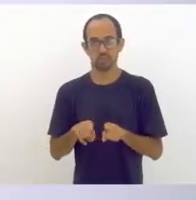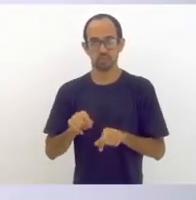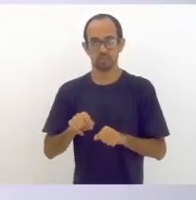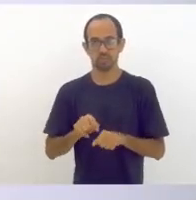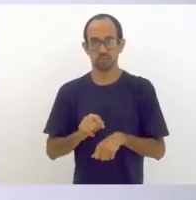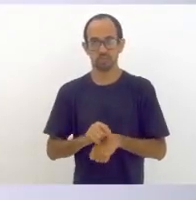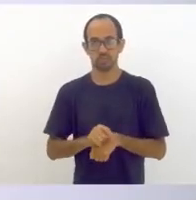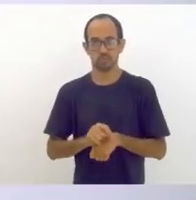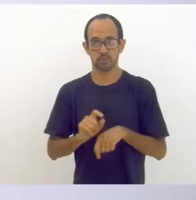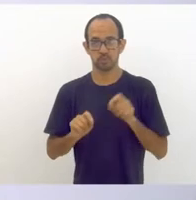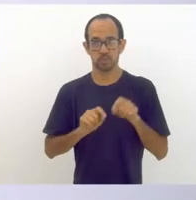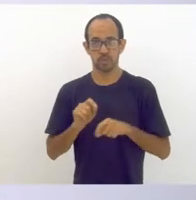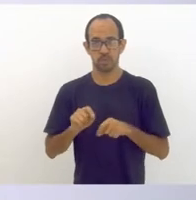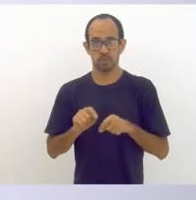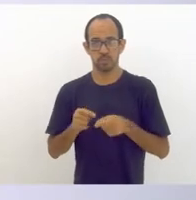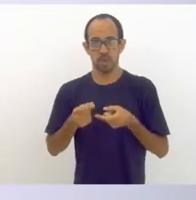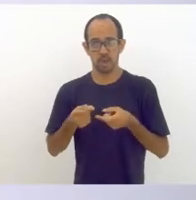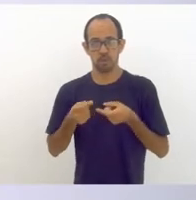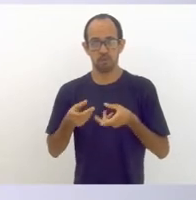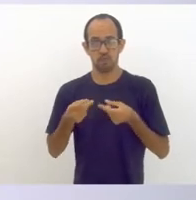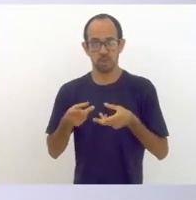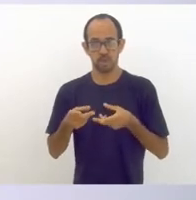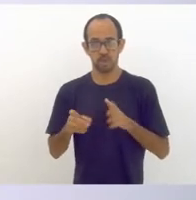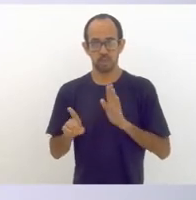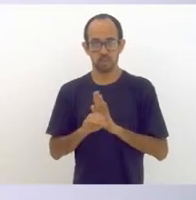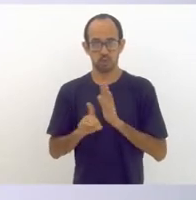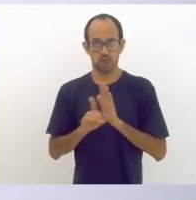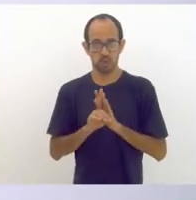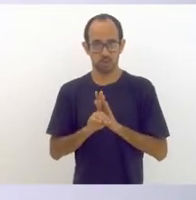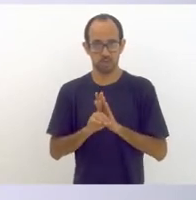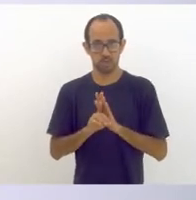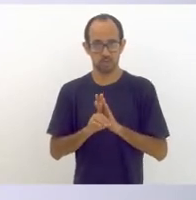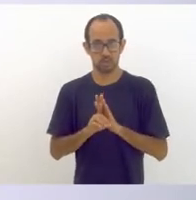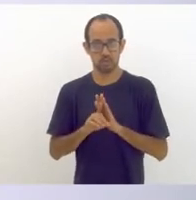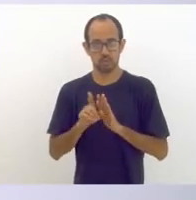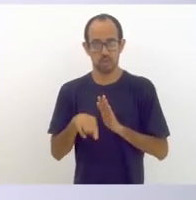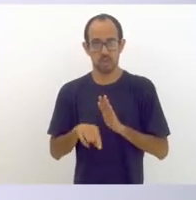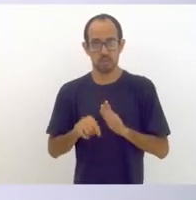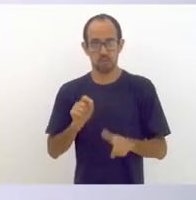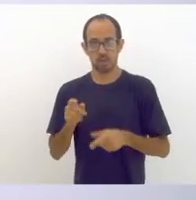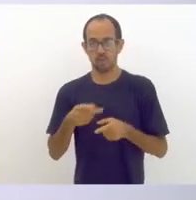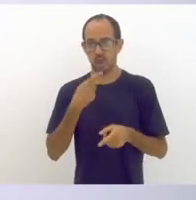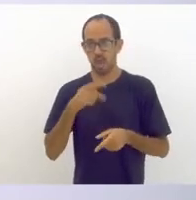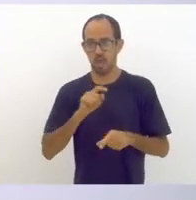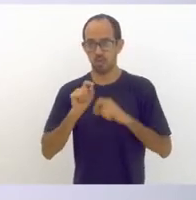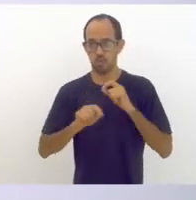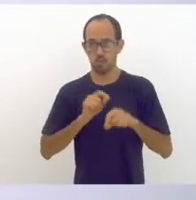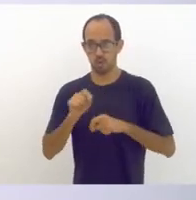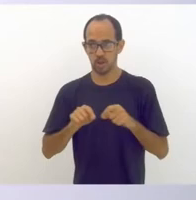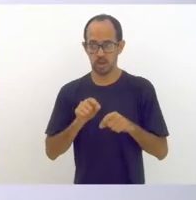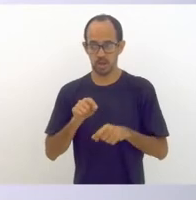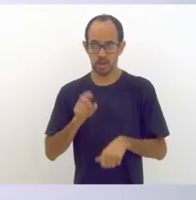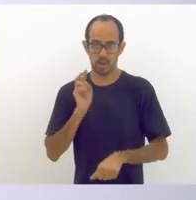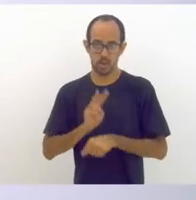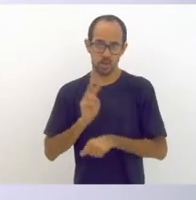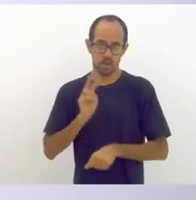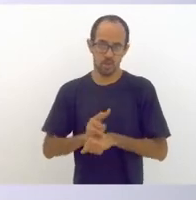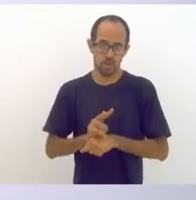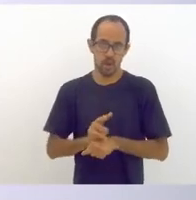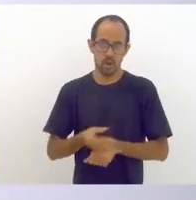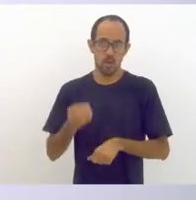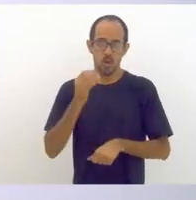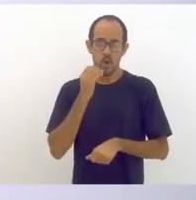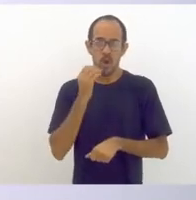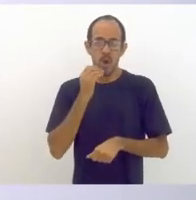como entreposto do tráfico de drogas. Cito esse exemplo para dizer que, às vezes, a aparente defesa do que seria mais